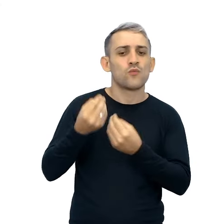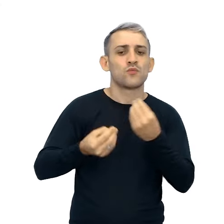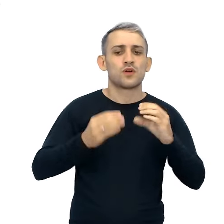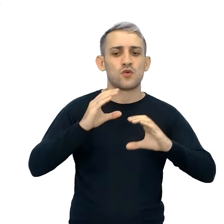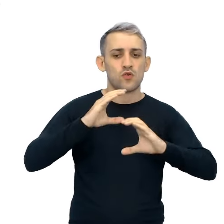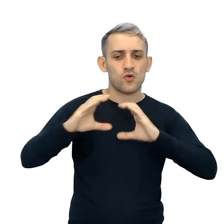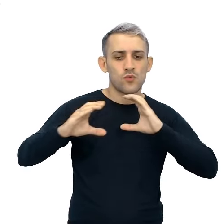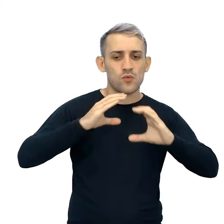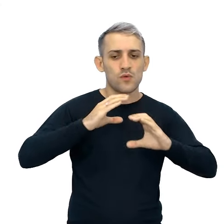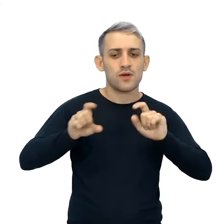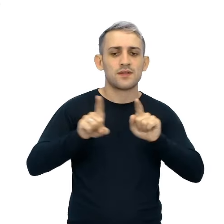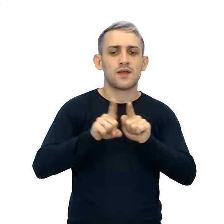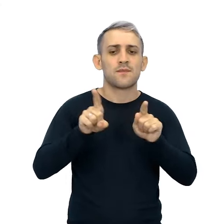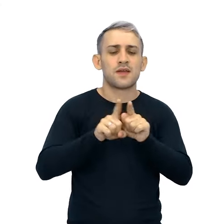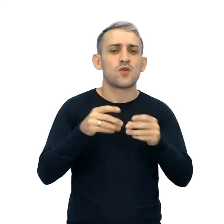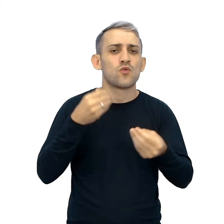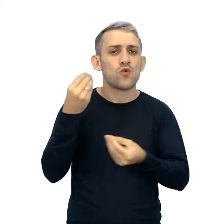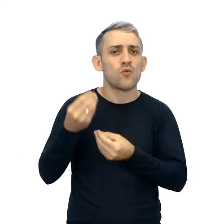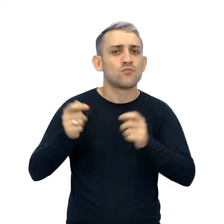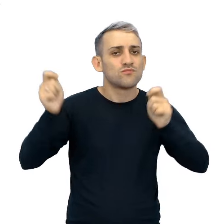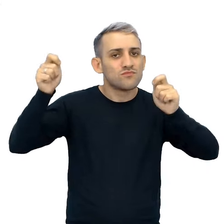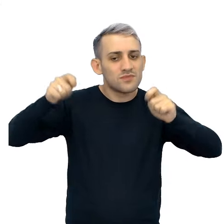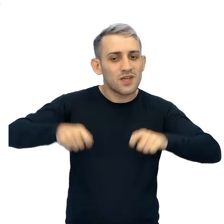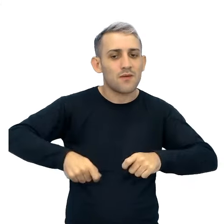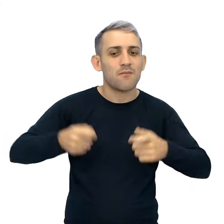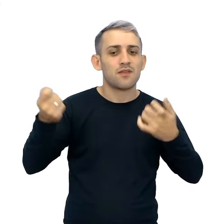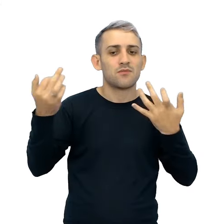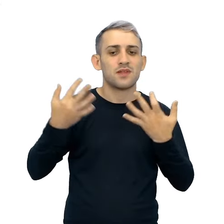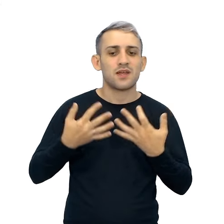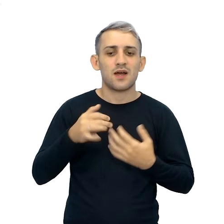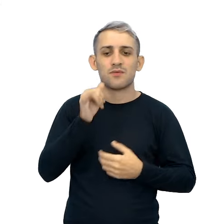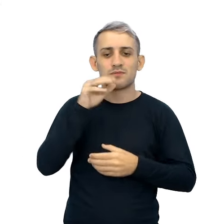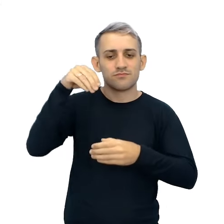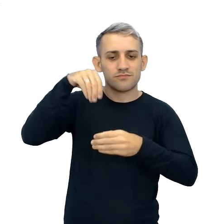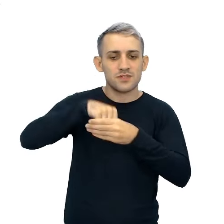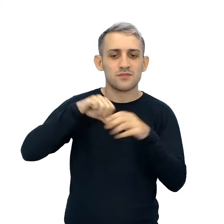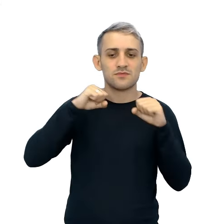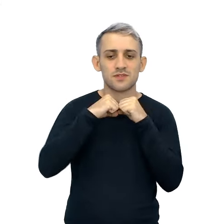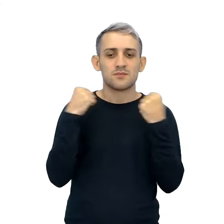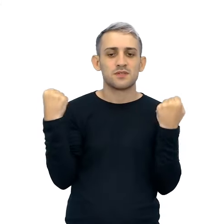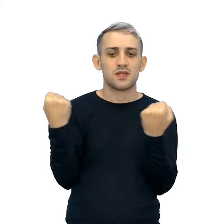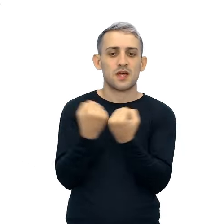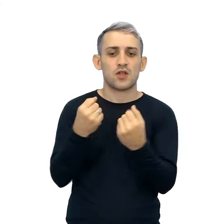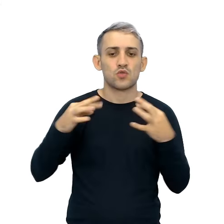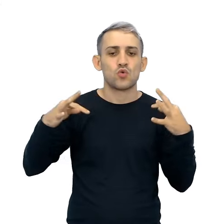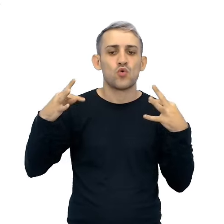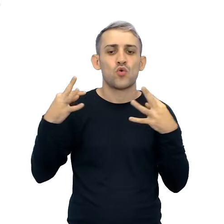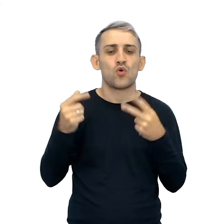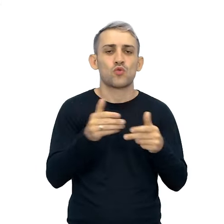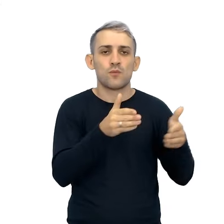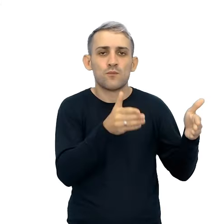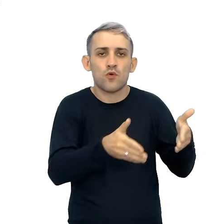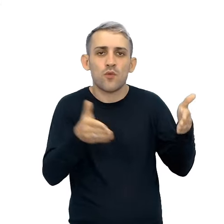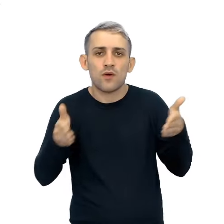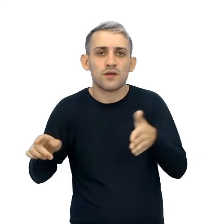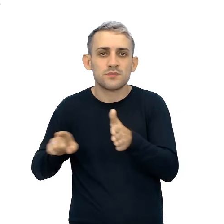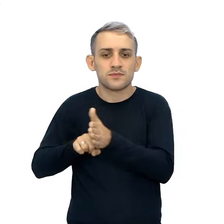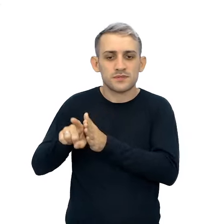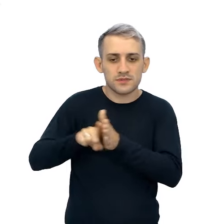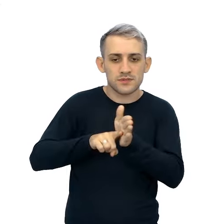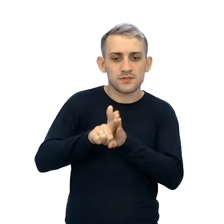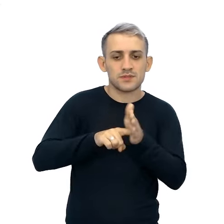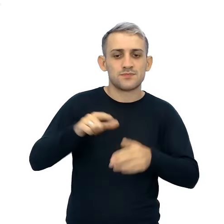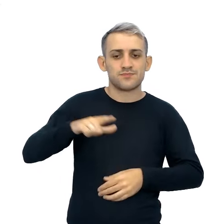é? Como é que eles vão transpor, por meio do seminário, todo o processo de pesquisa que eles desenvolveram em